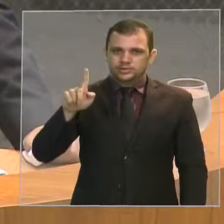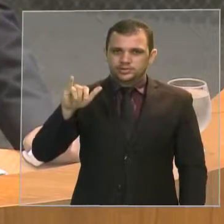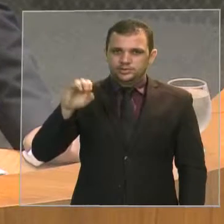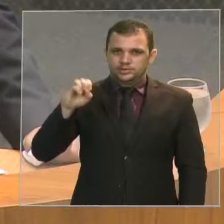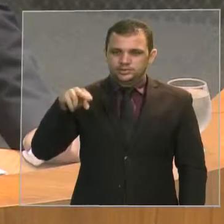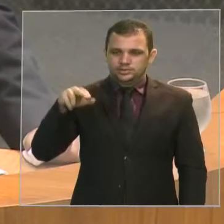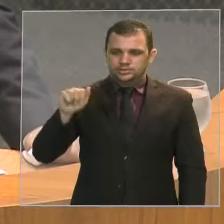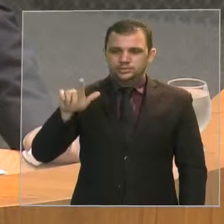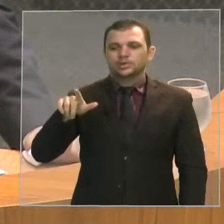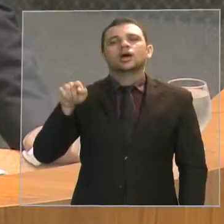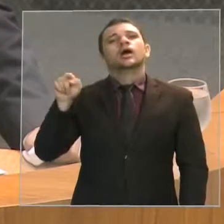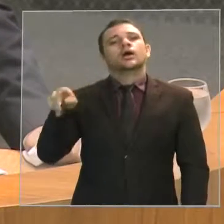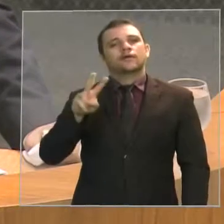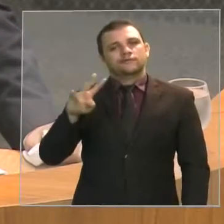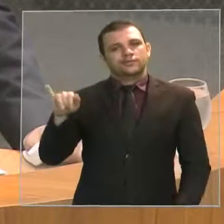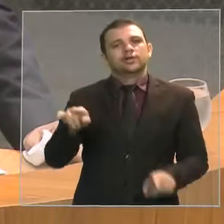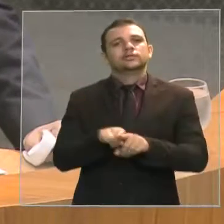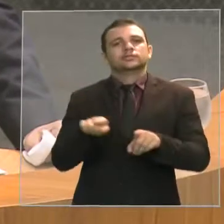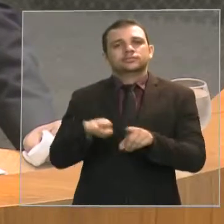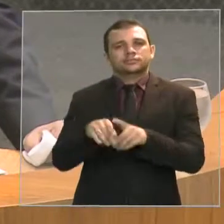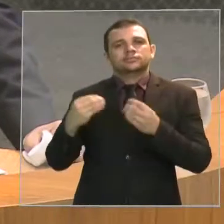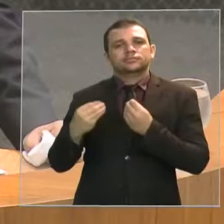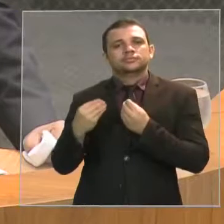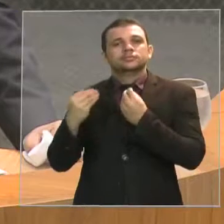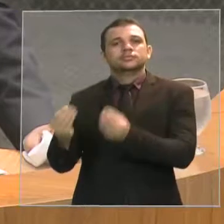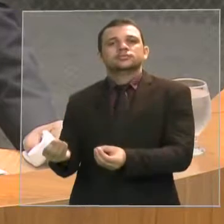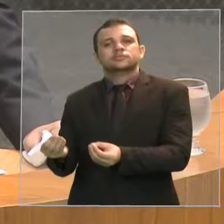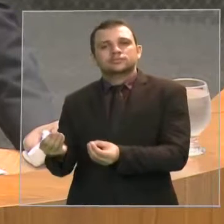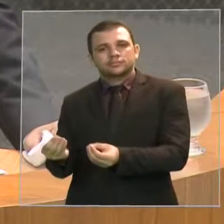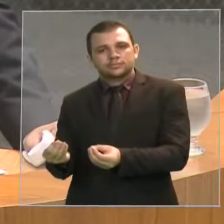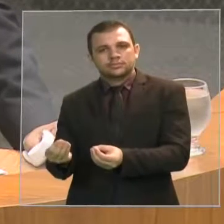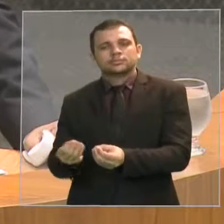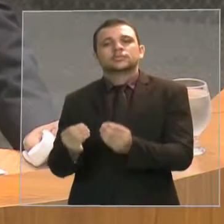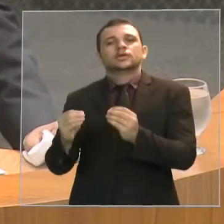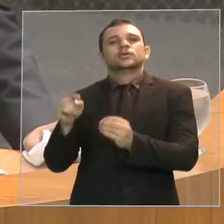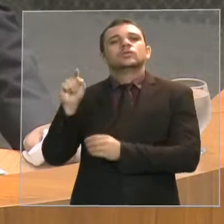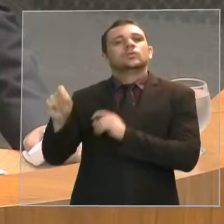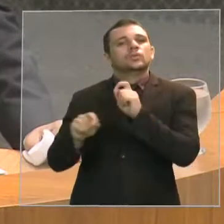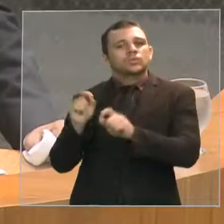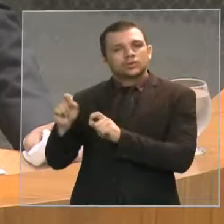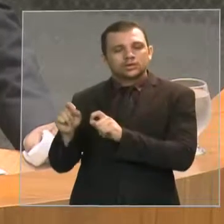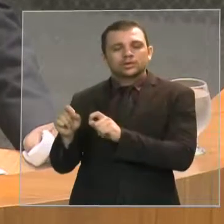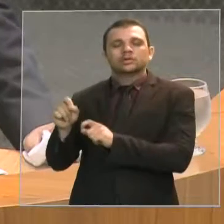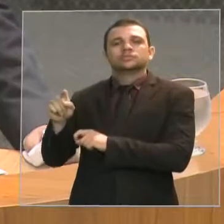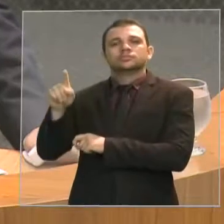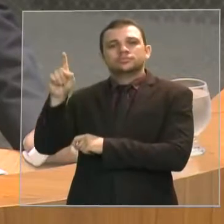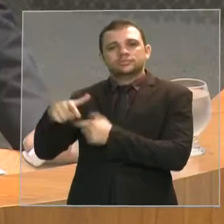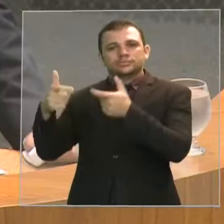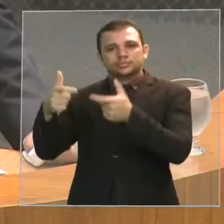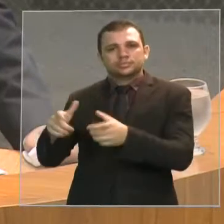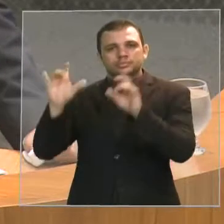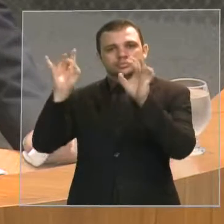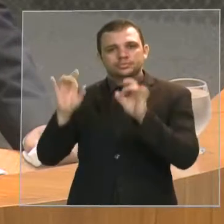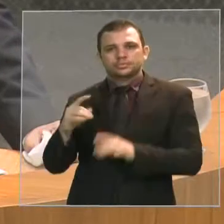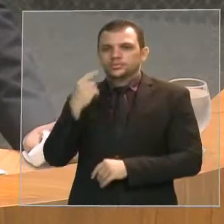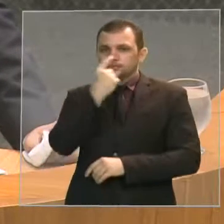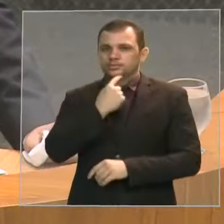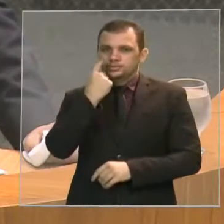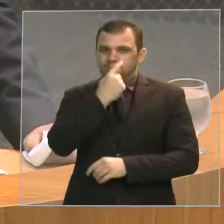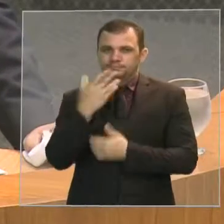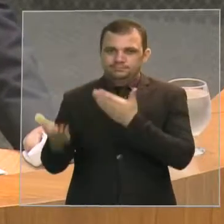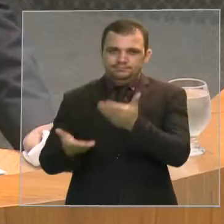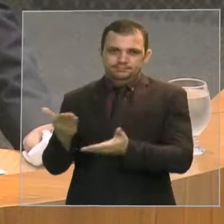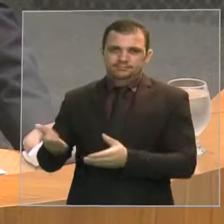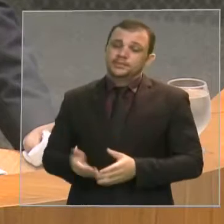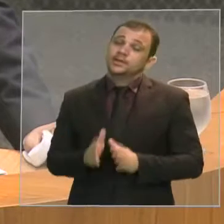também receberá uma unidade de especialidade odontológica portanto esse é o